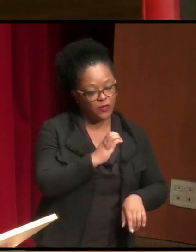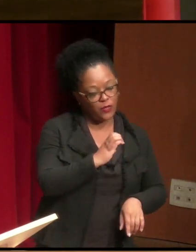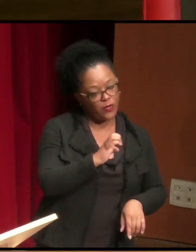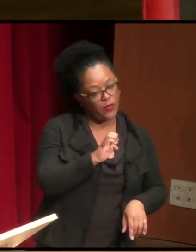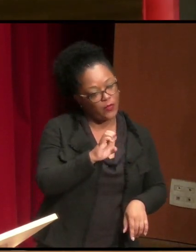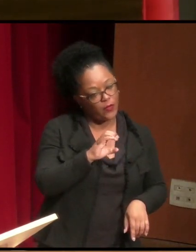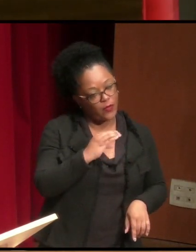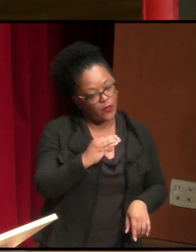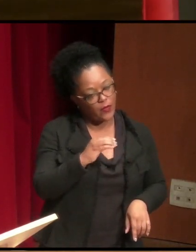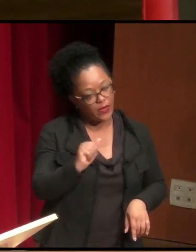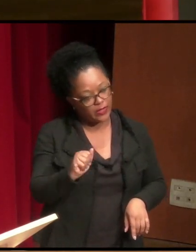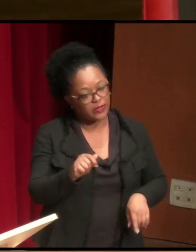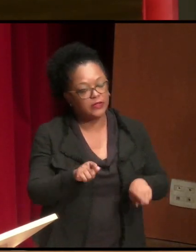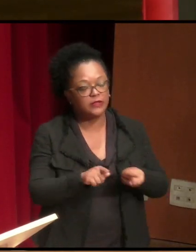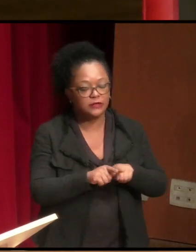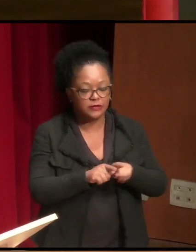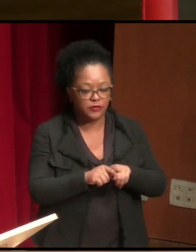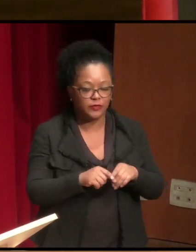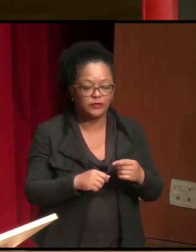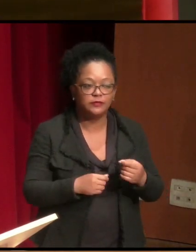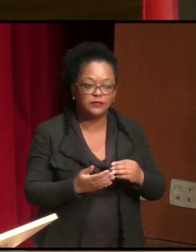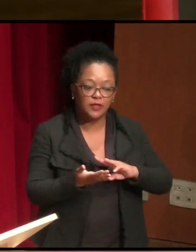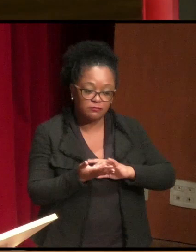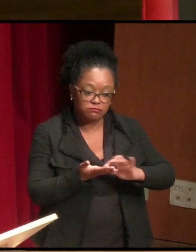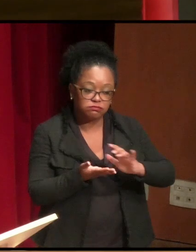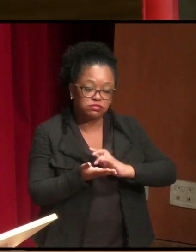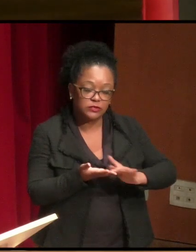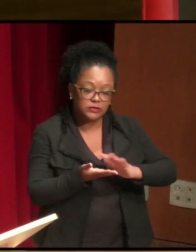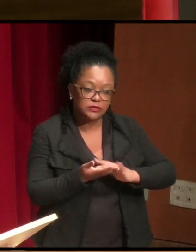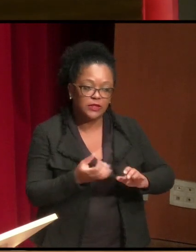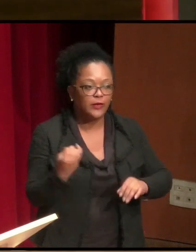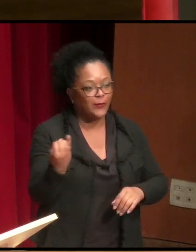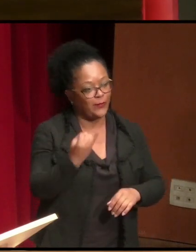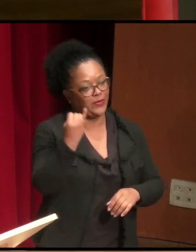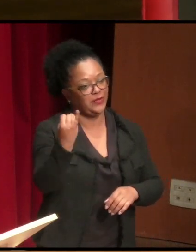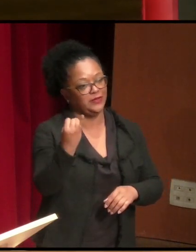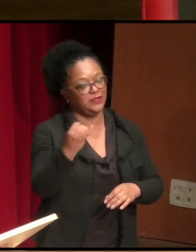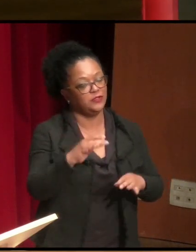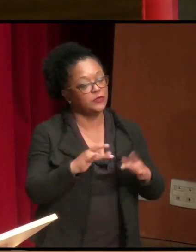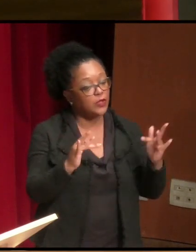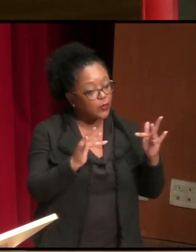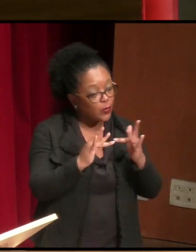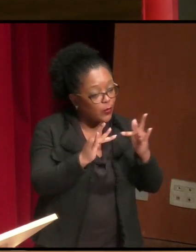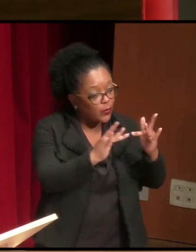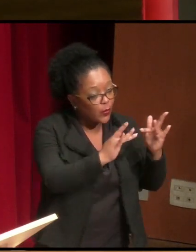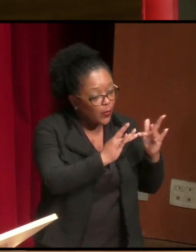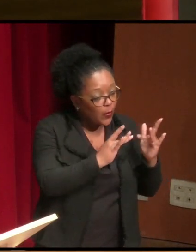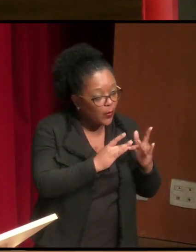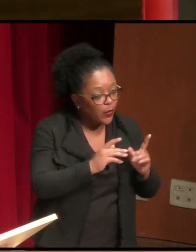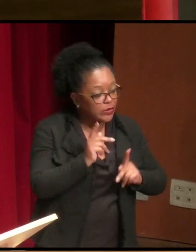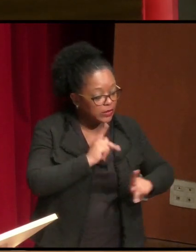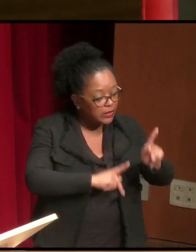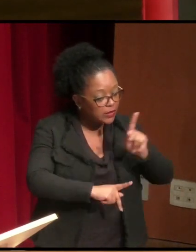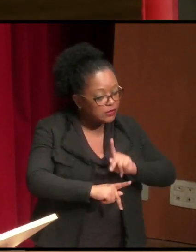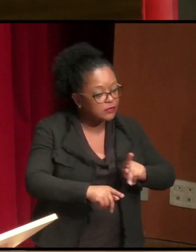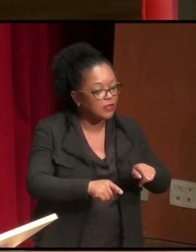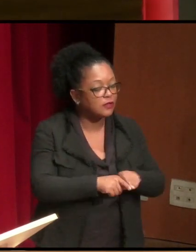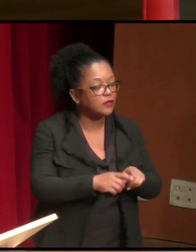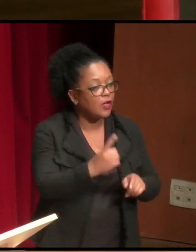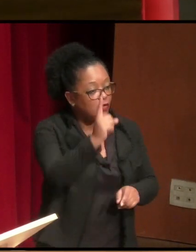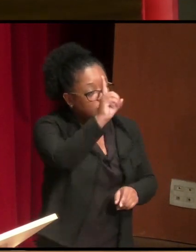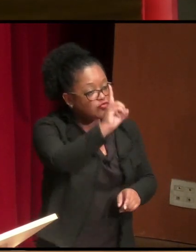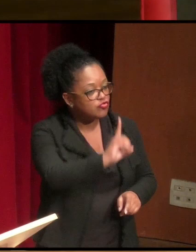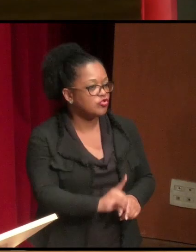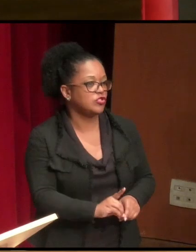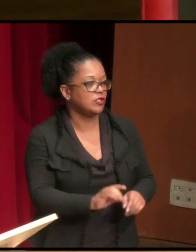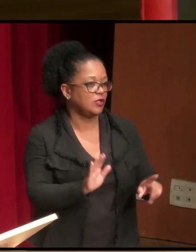ao direito. Esse trabalho de fazer coisas em braille e manter o braille presente na vida das pessoas é